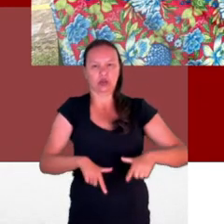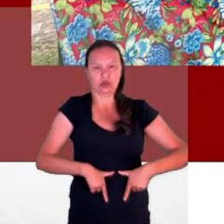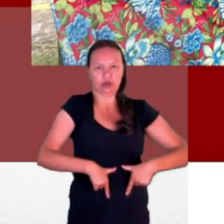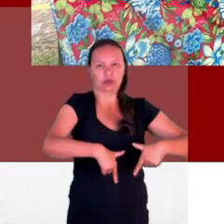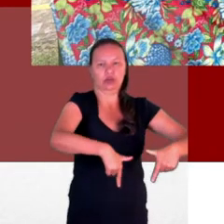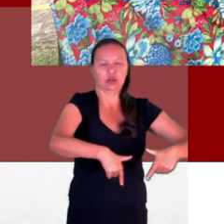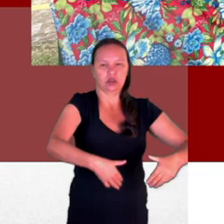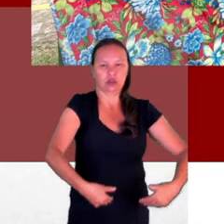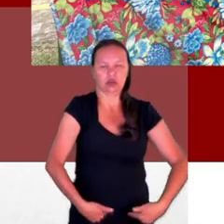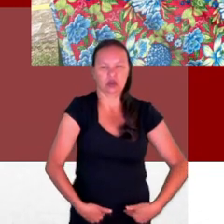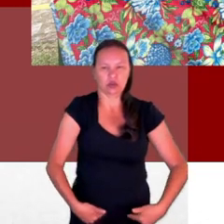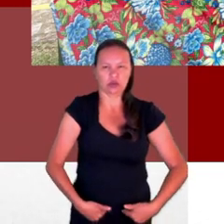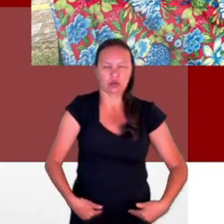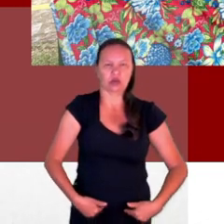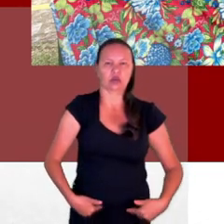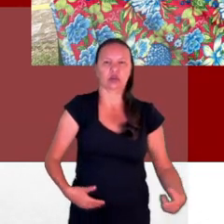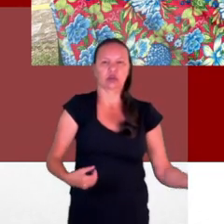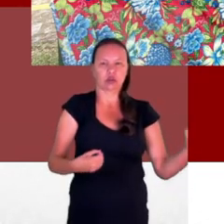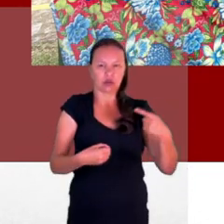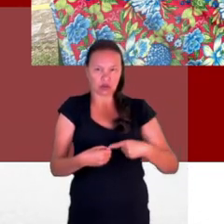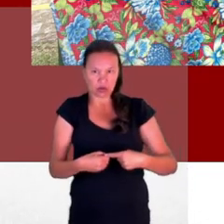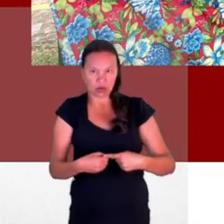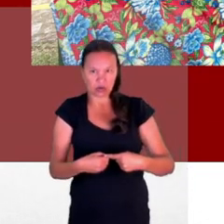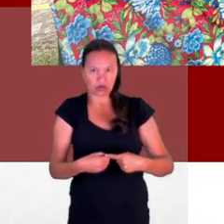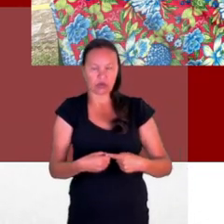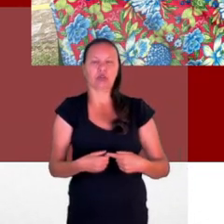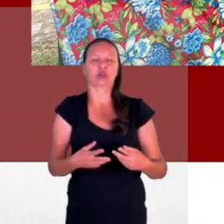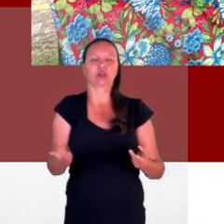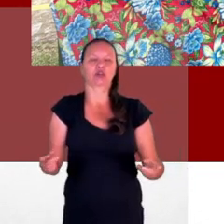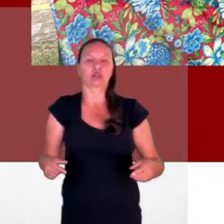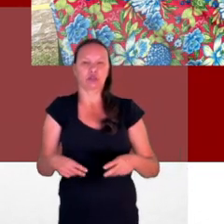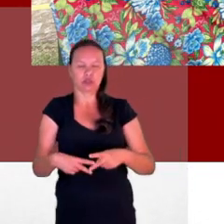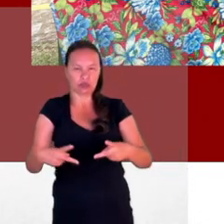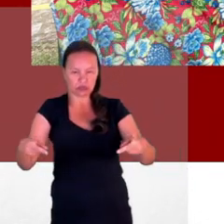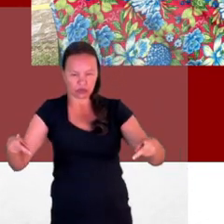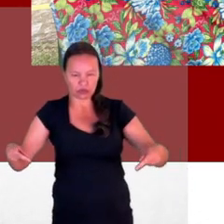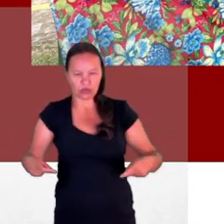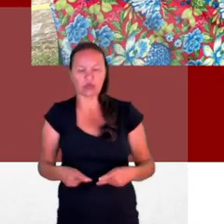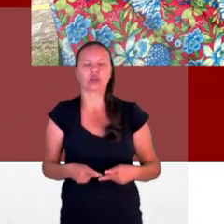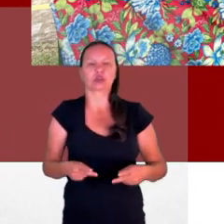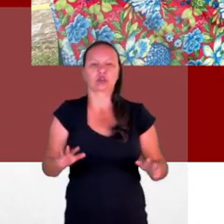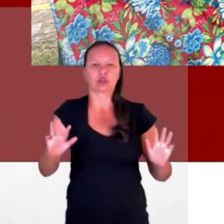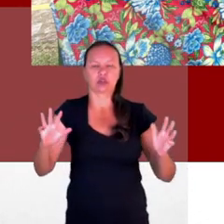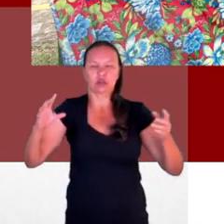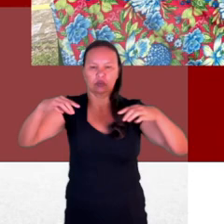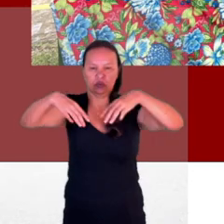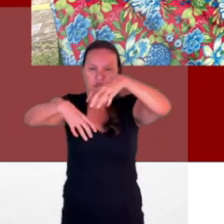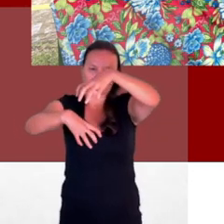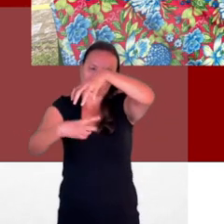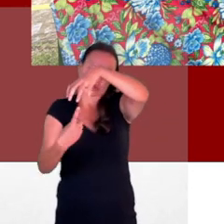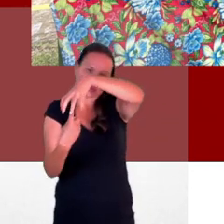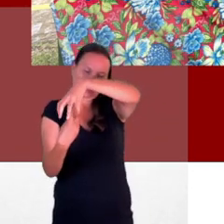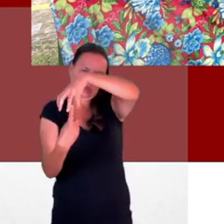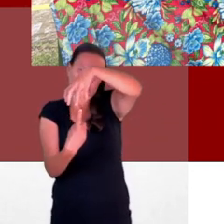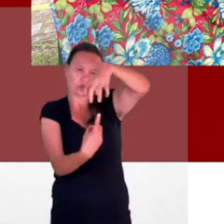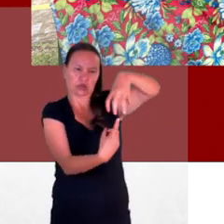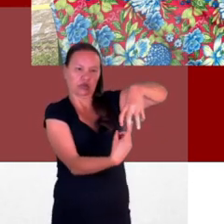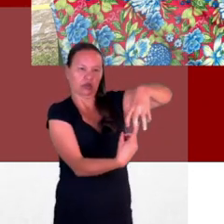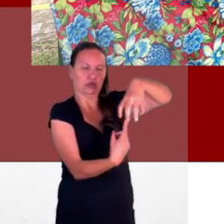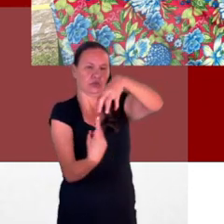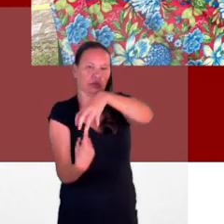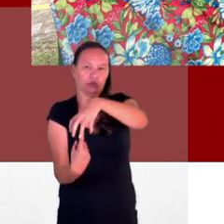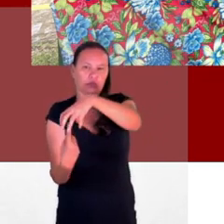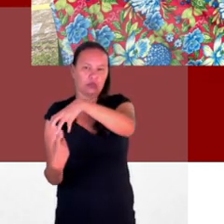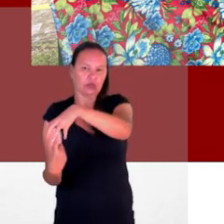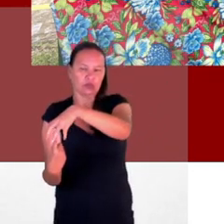veja levamos uma feira agroecológica que tá funcionando todas as quartas-feiras para o ministério público né Eh já